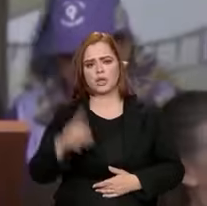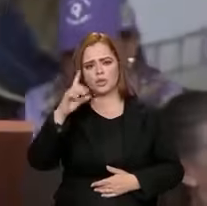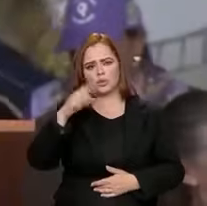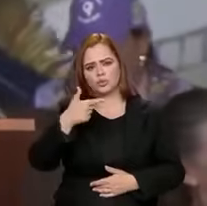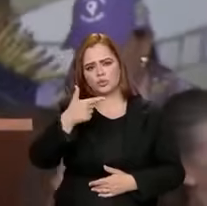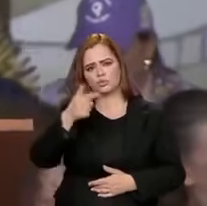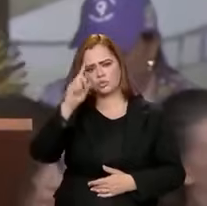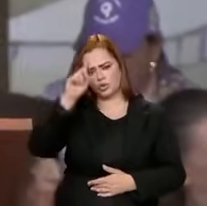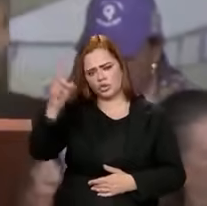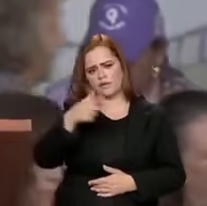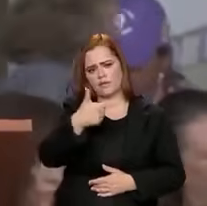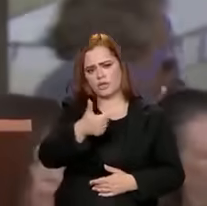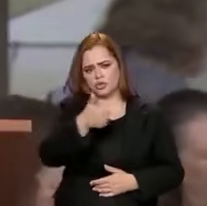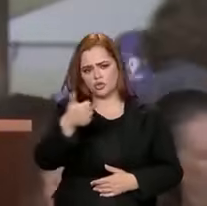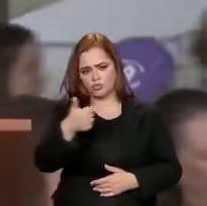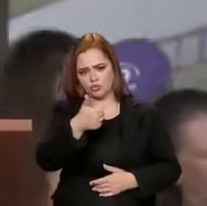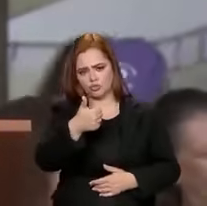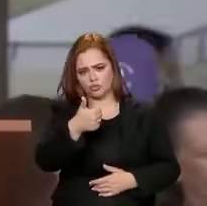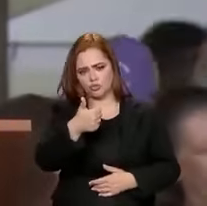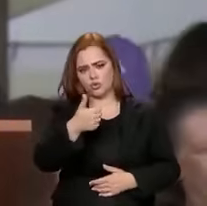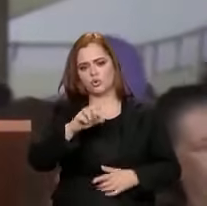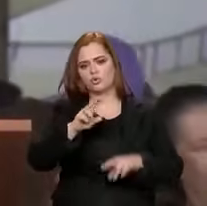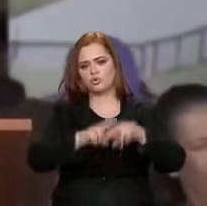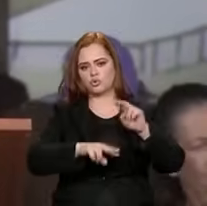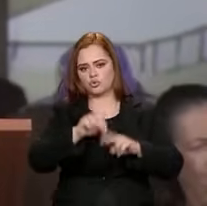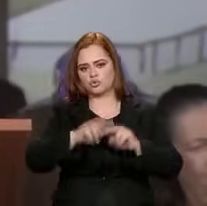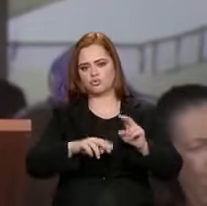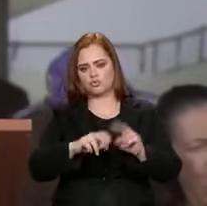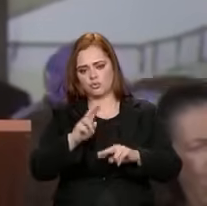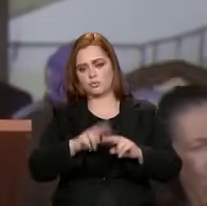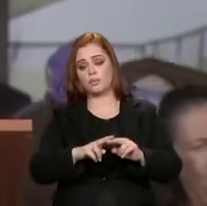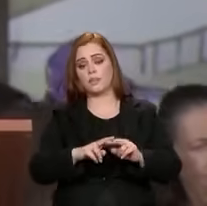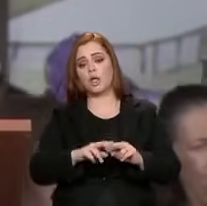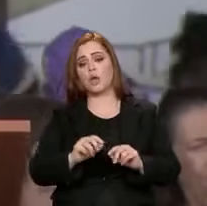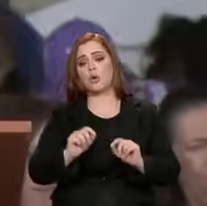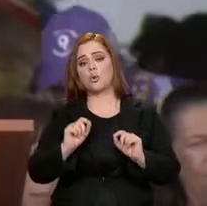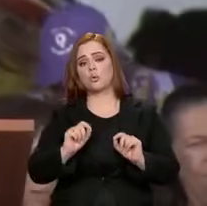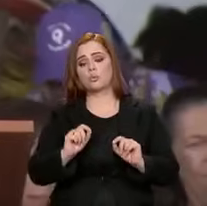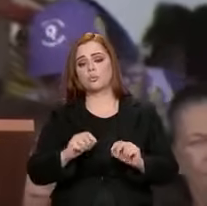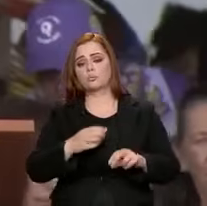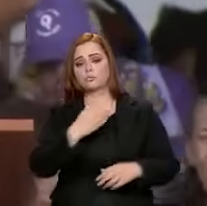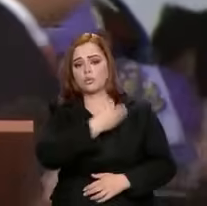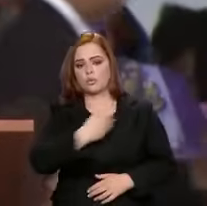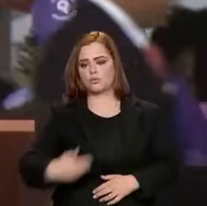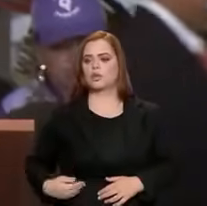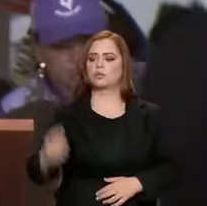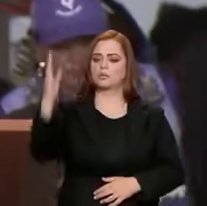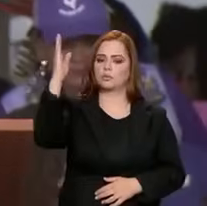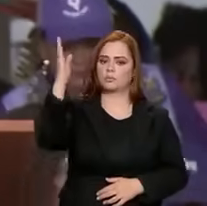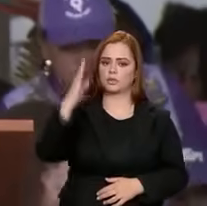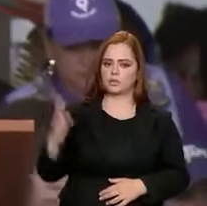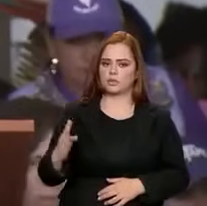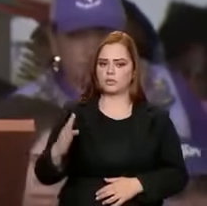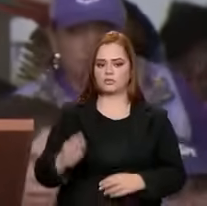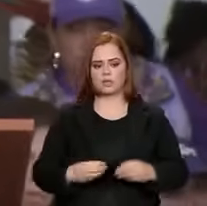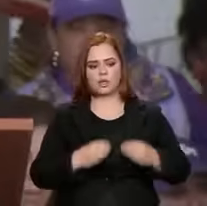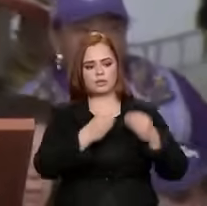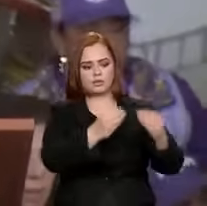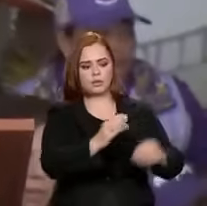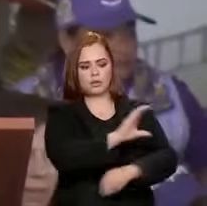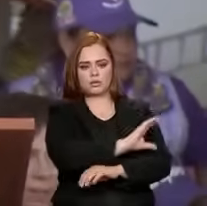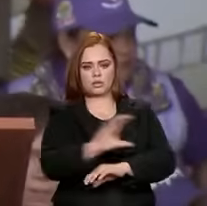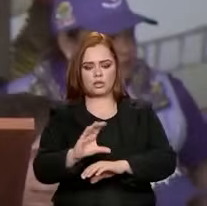21 de Junho o governo do Brasil recebeu a coordenação da Marcha das